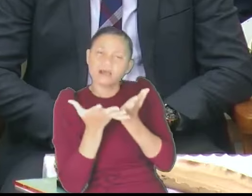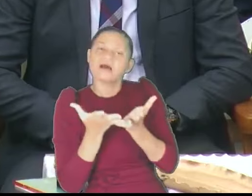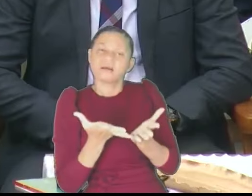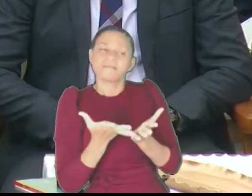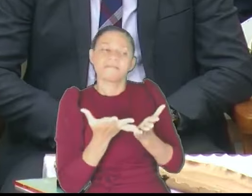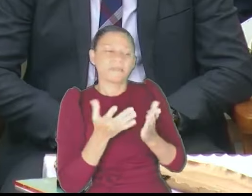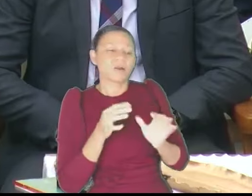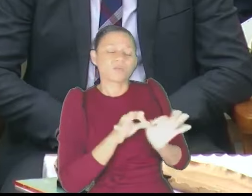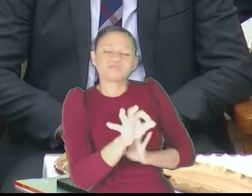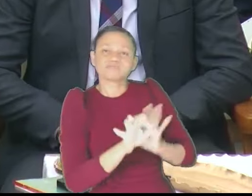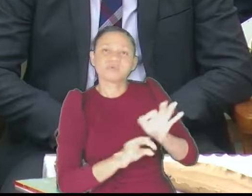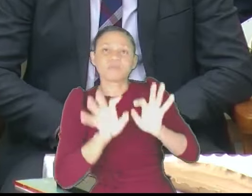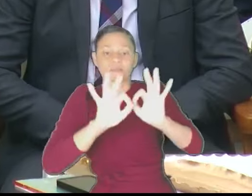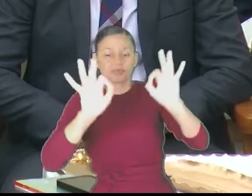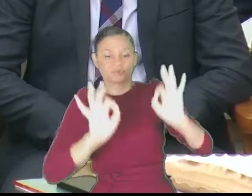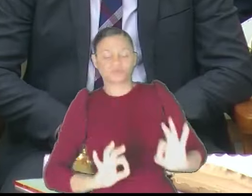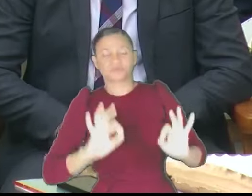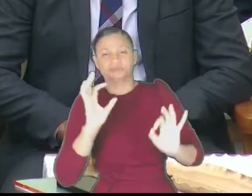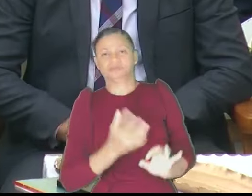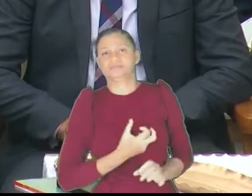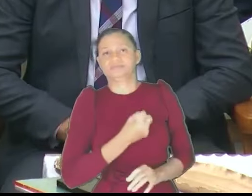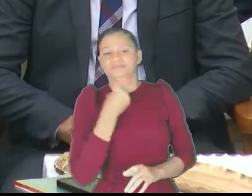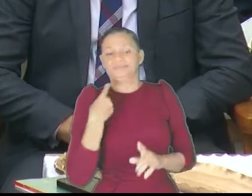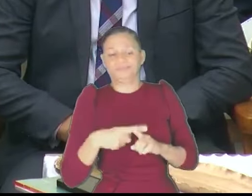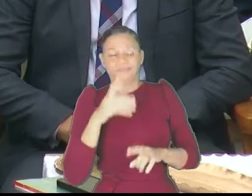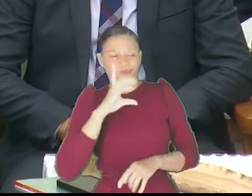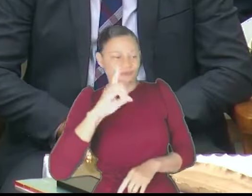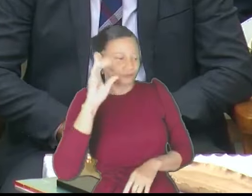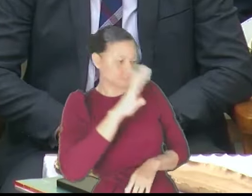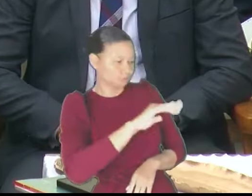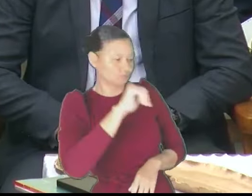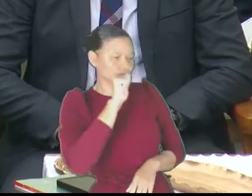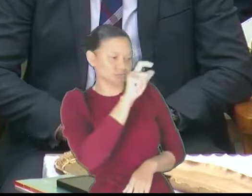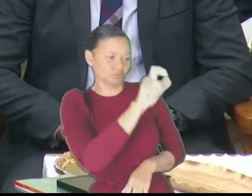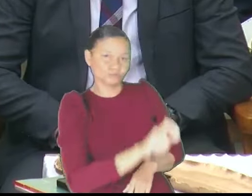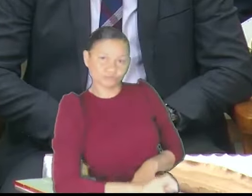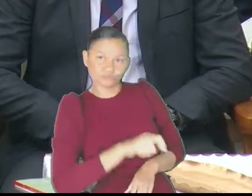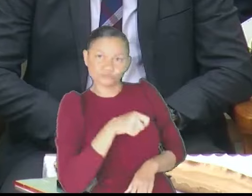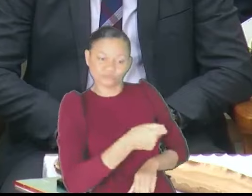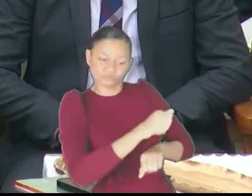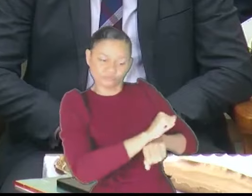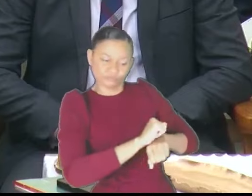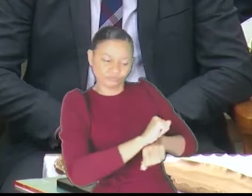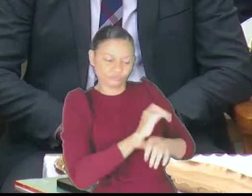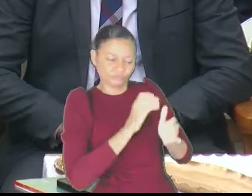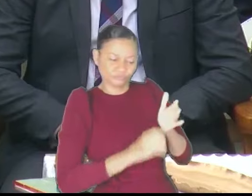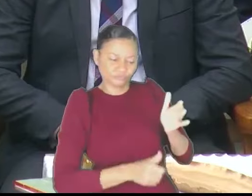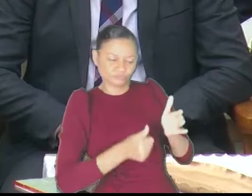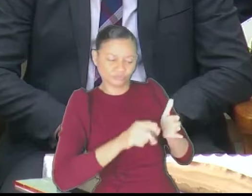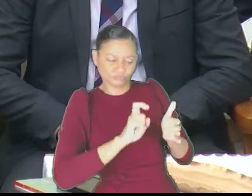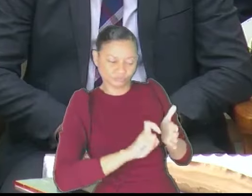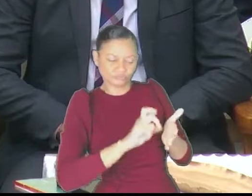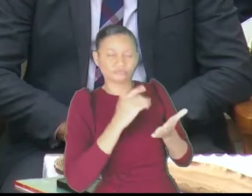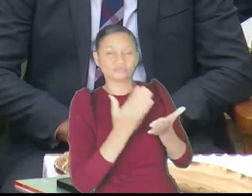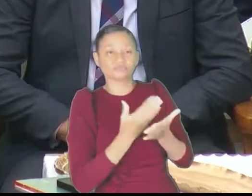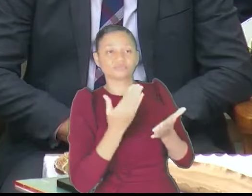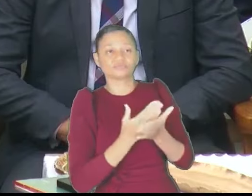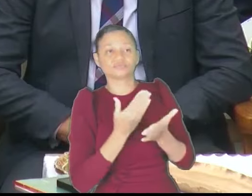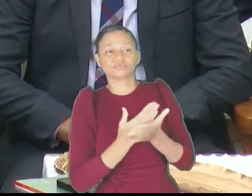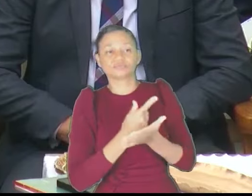redenção. Pois Deus chamou Abraão, e no capítulo 15 do livro de Gênesis, a Bíblia diz que Deus fez